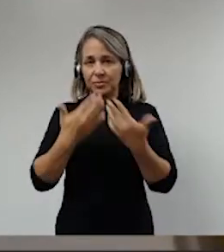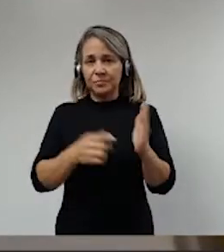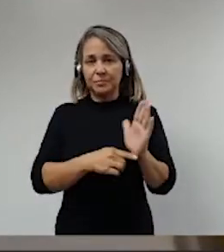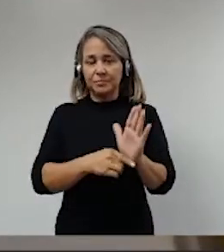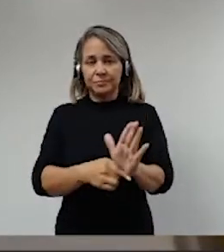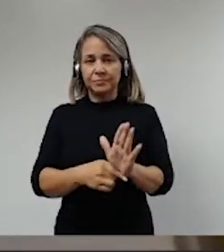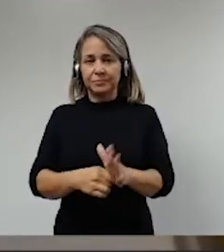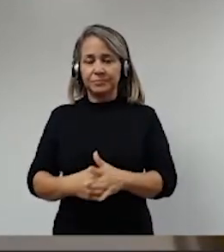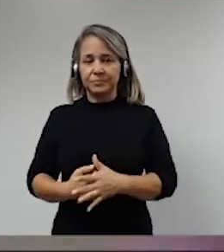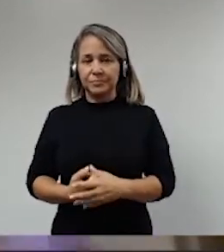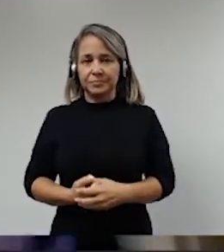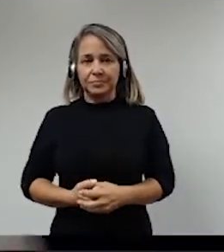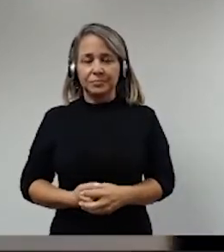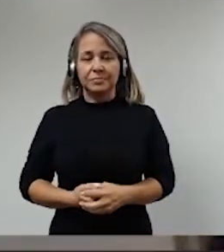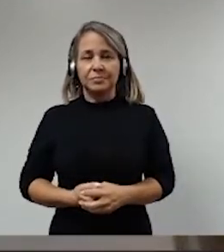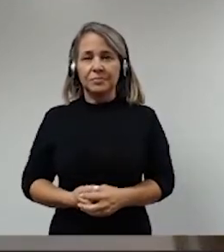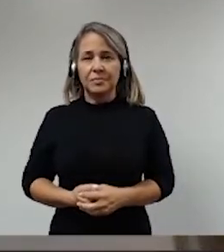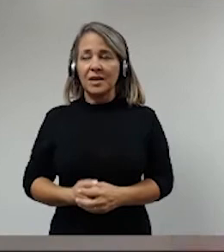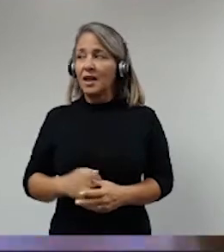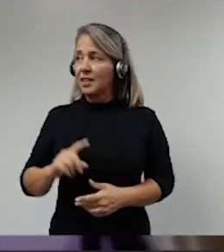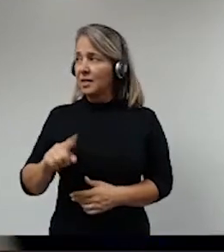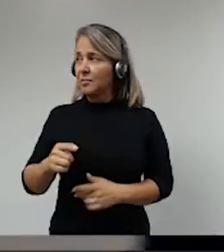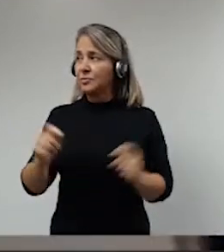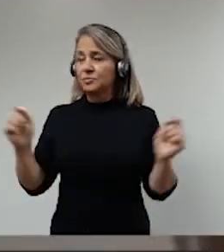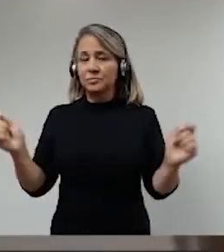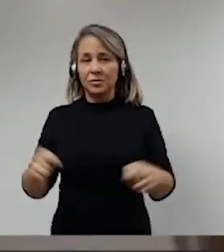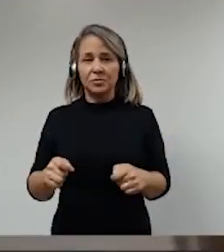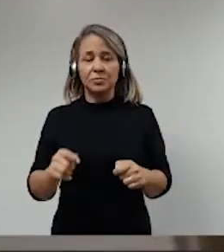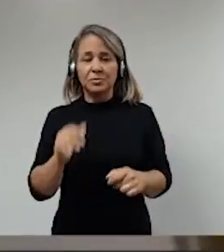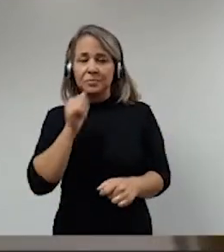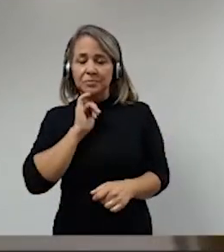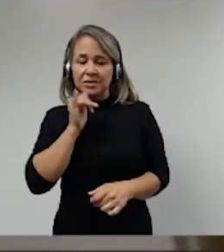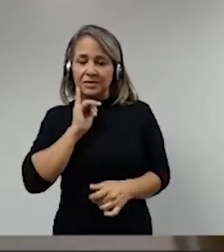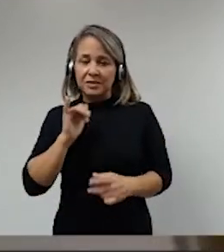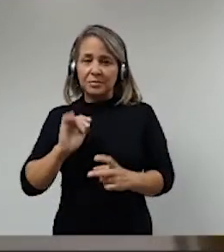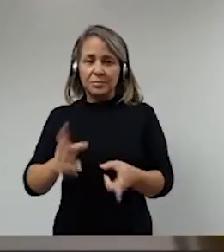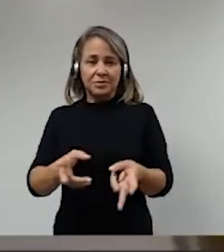sentido, né? Dá para, a partir daí, explorar